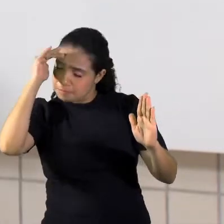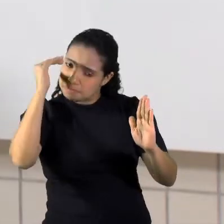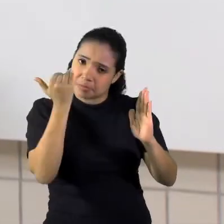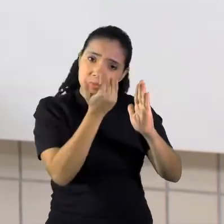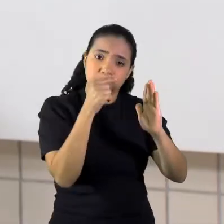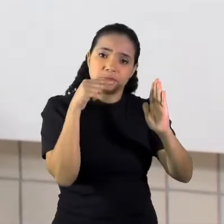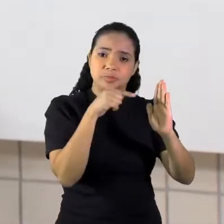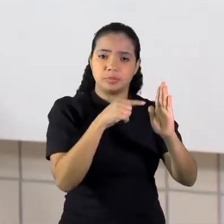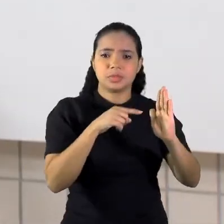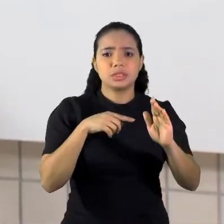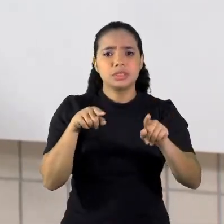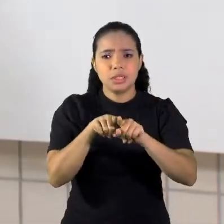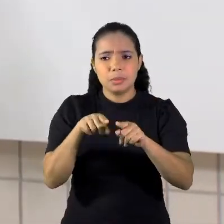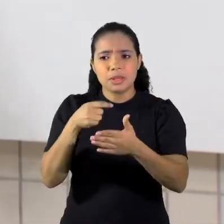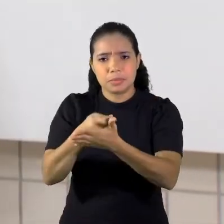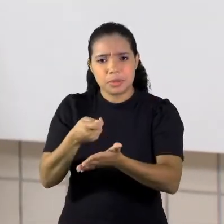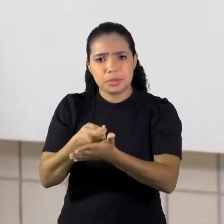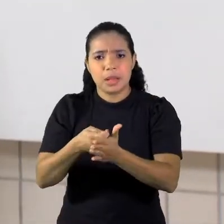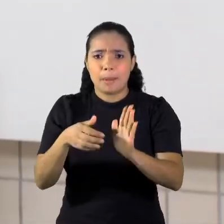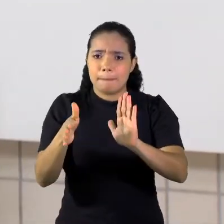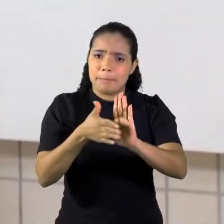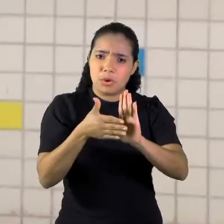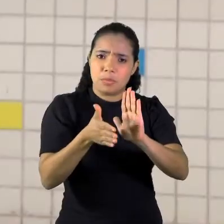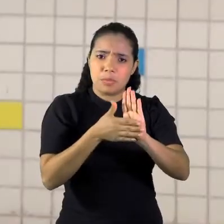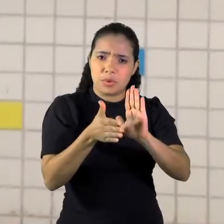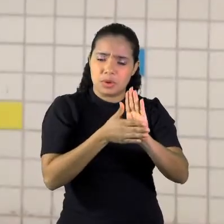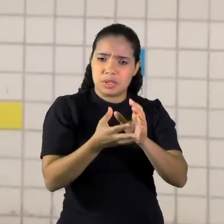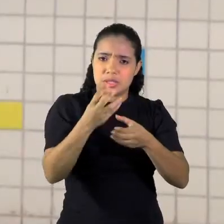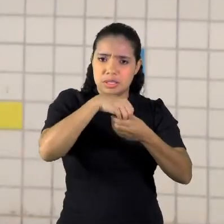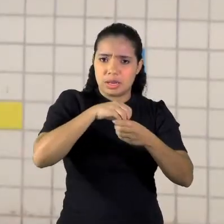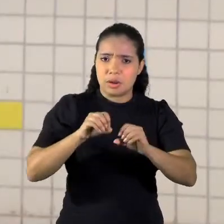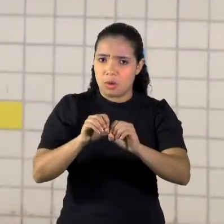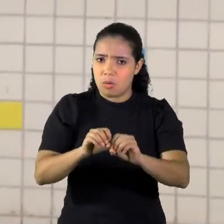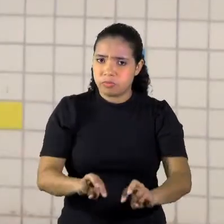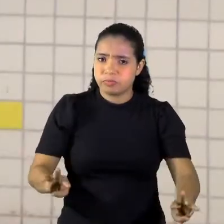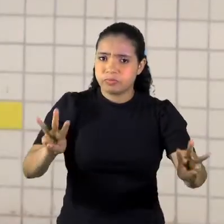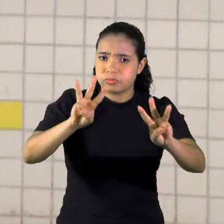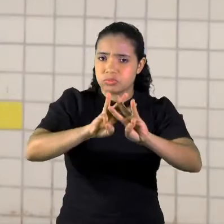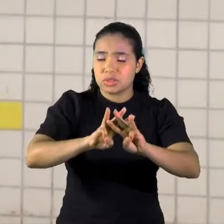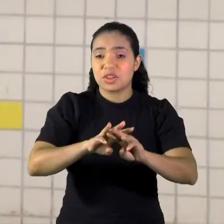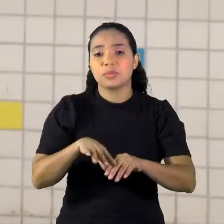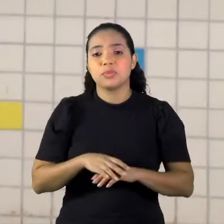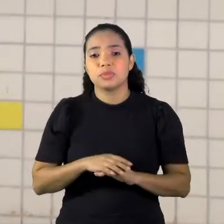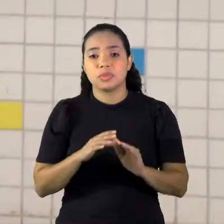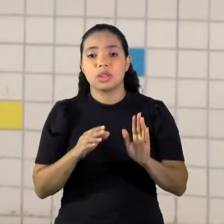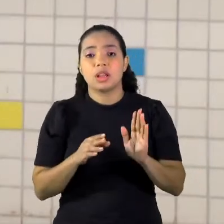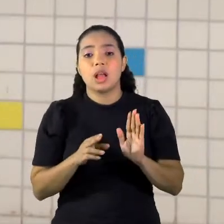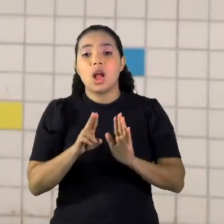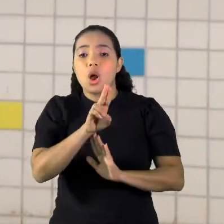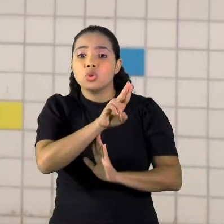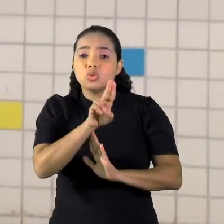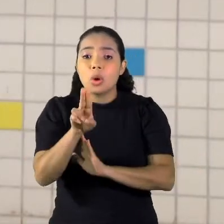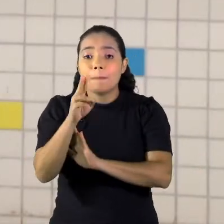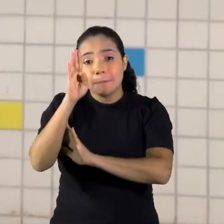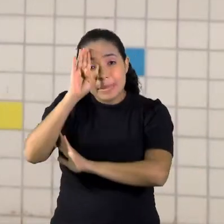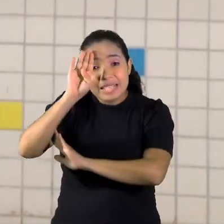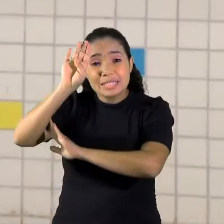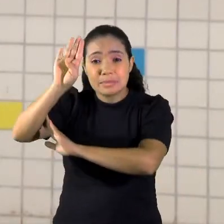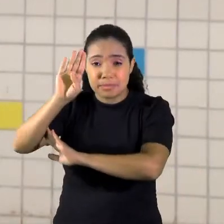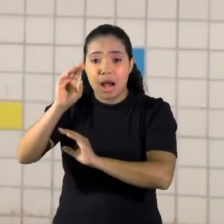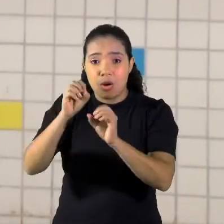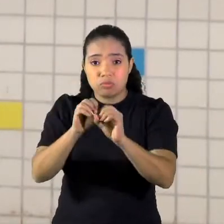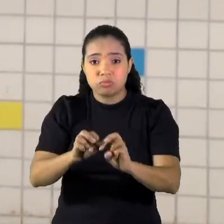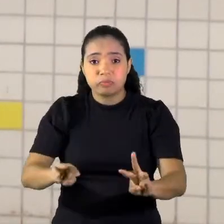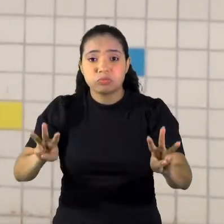de defender as propostas que estão lá. O nome principal da ONU, Organização das